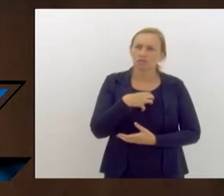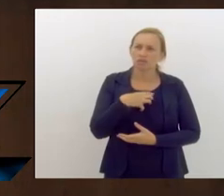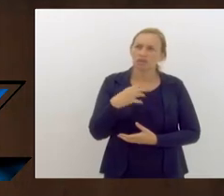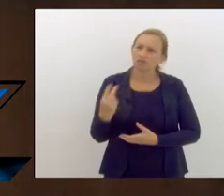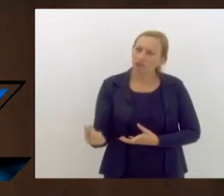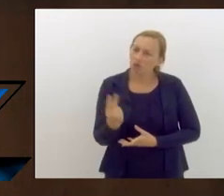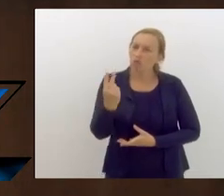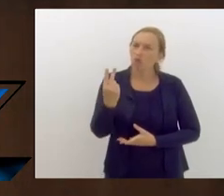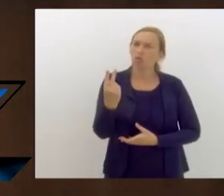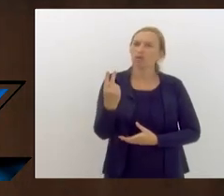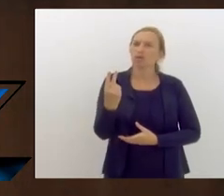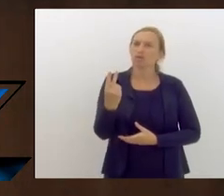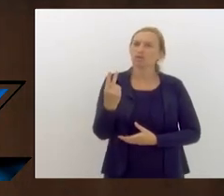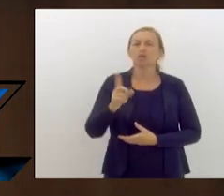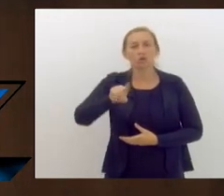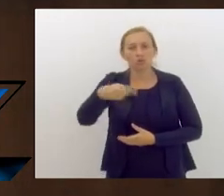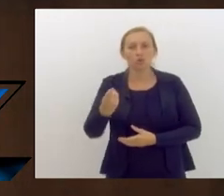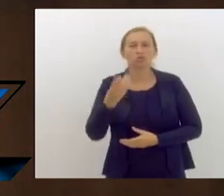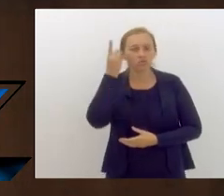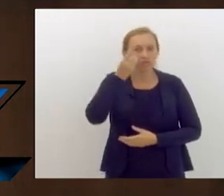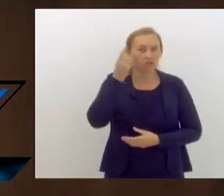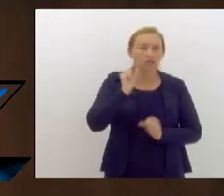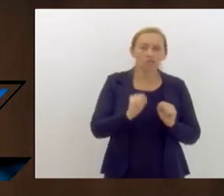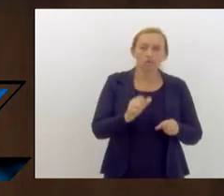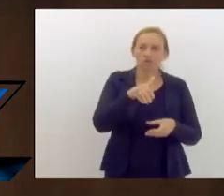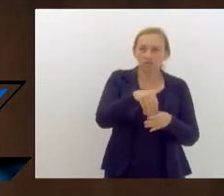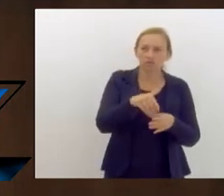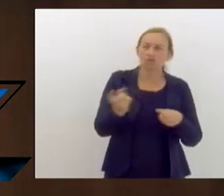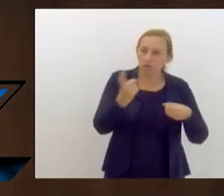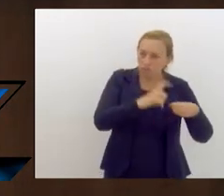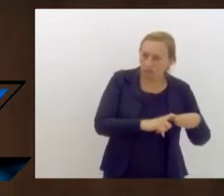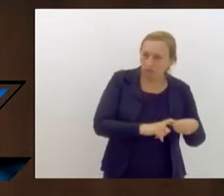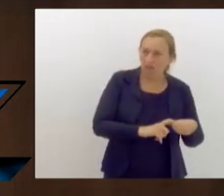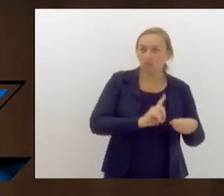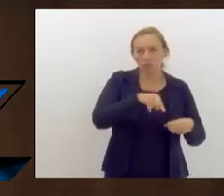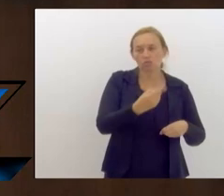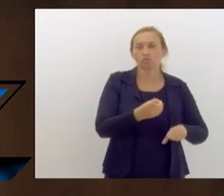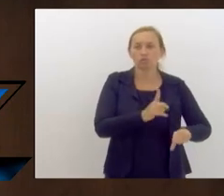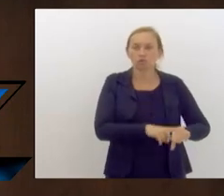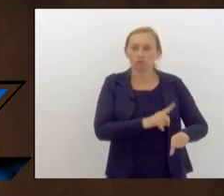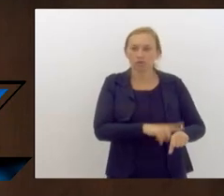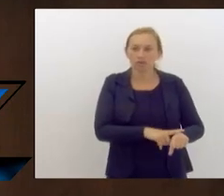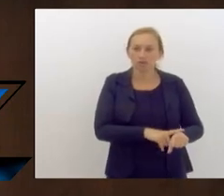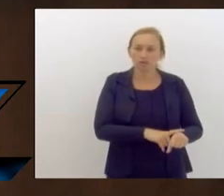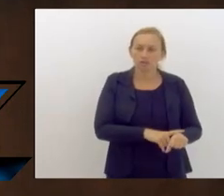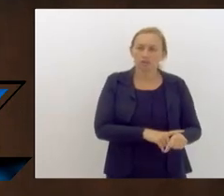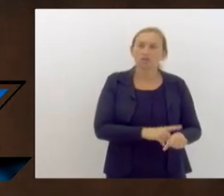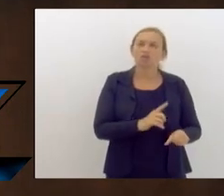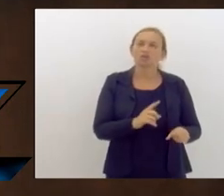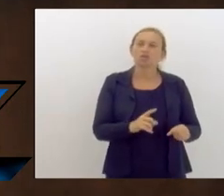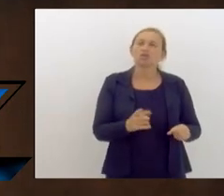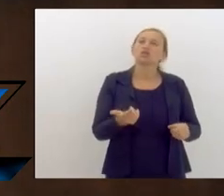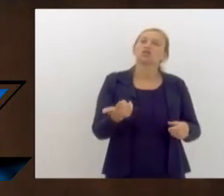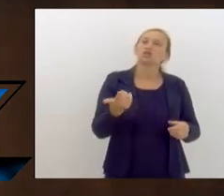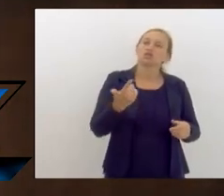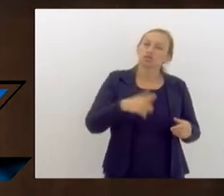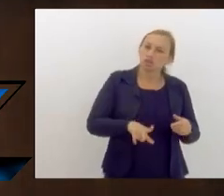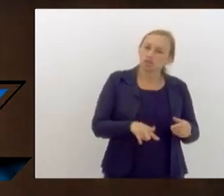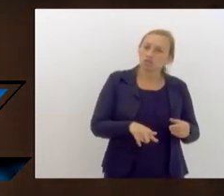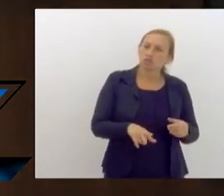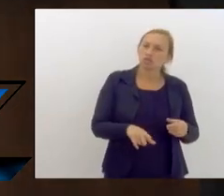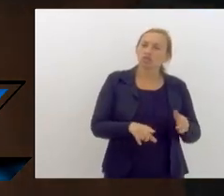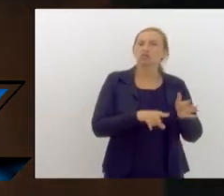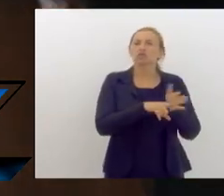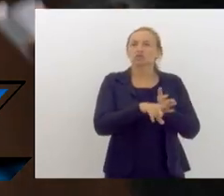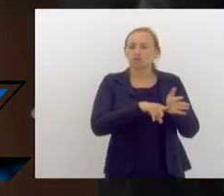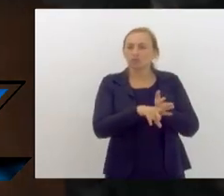aqui os demais deputados possam votar na próxima oportunidade uma vez rediscutida essa formalidade